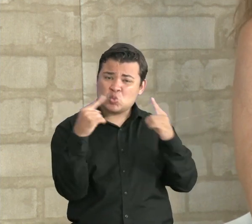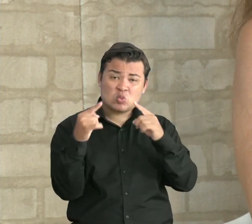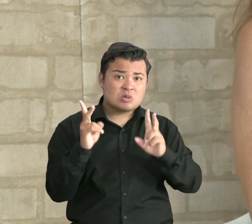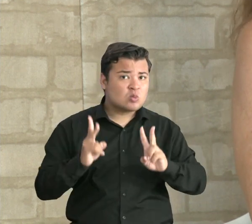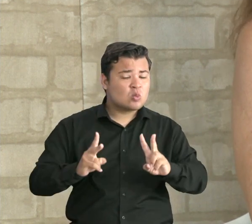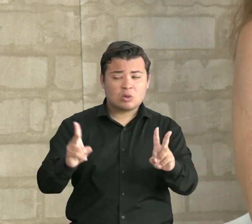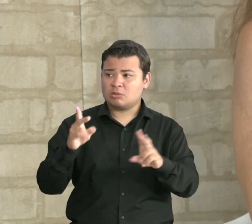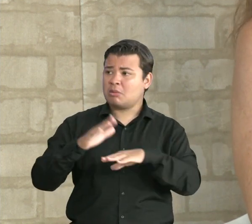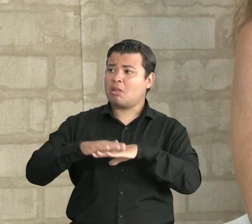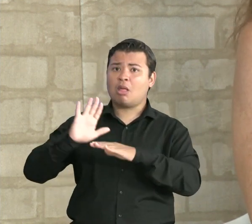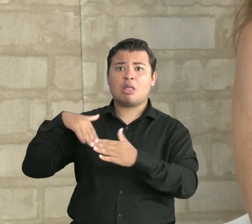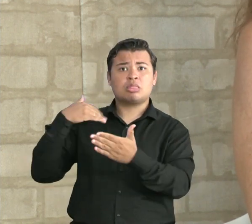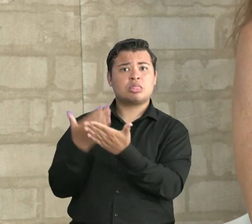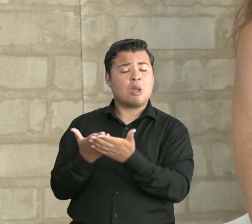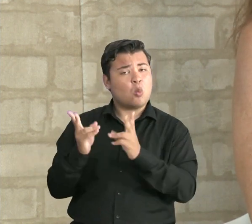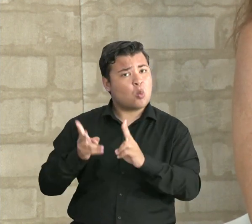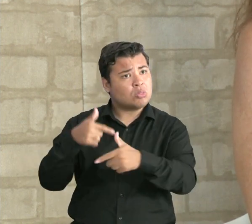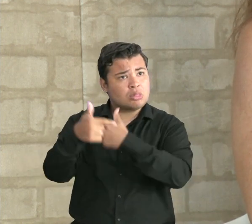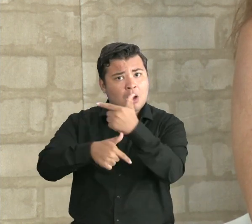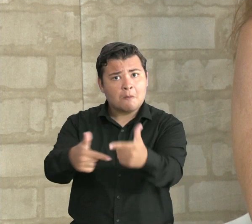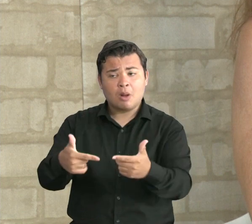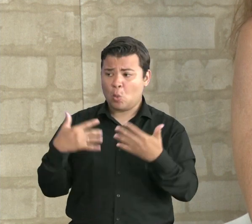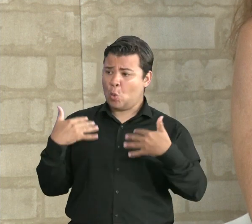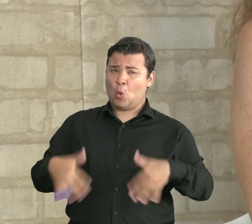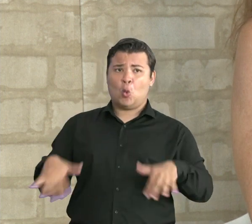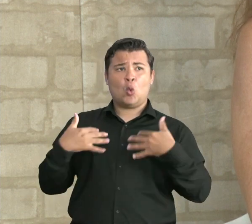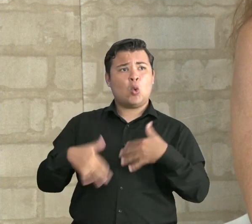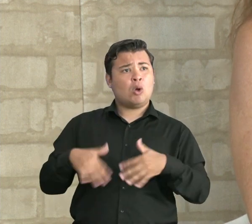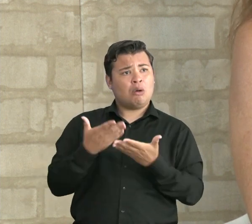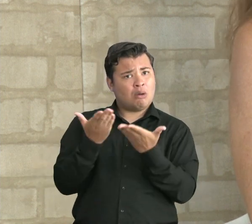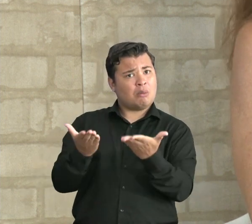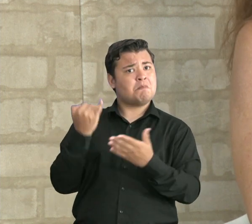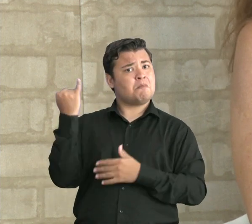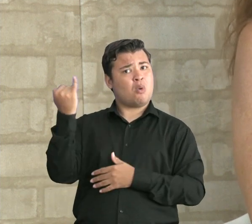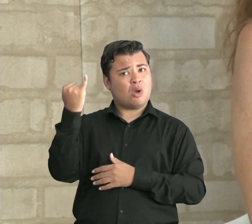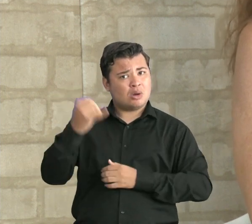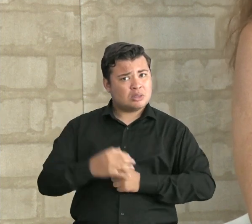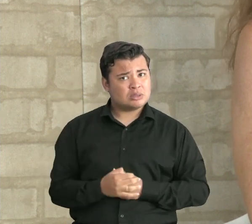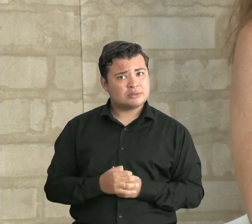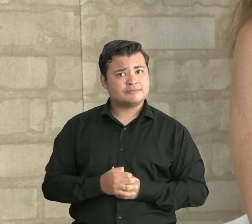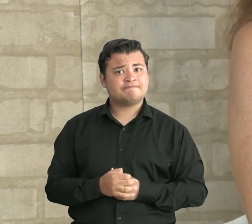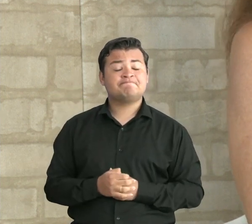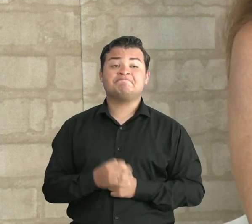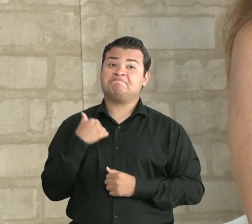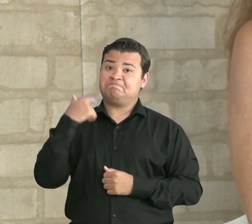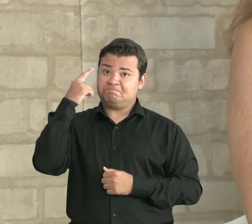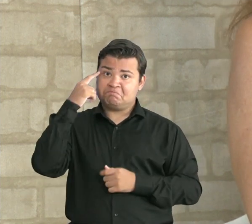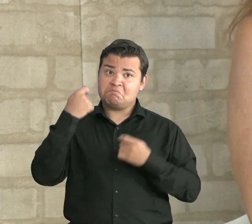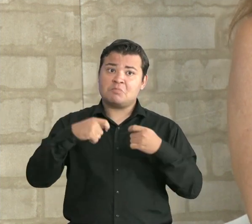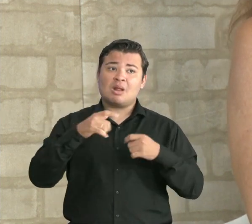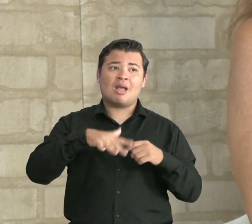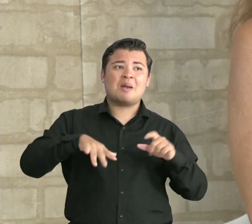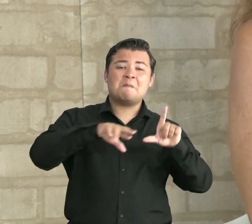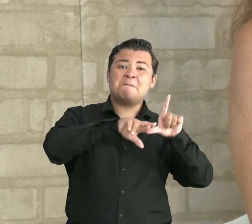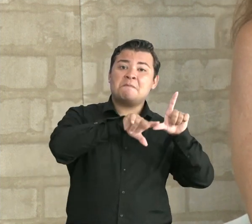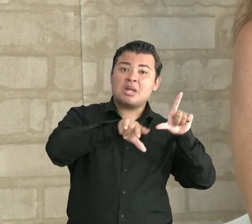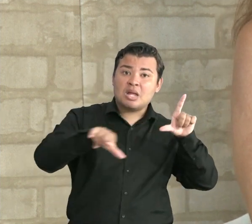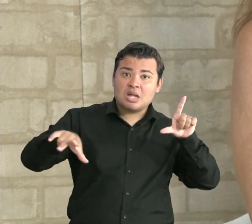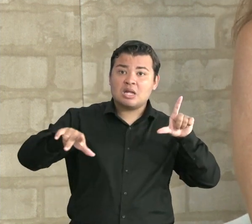isso, é de forma muito significativa. Talvez a gente precise de mais espaço nas mídias, talvez de